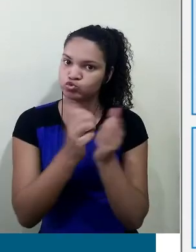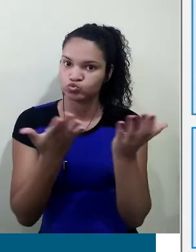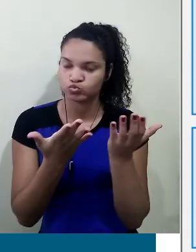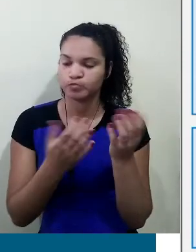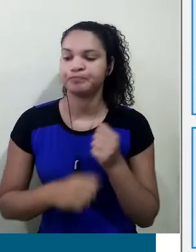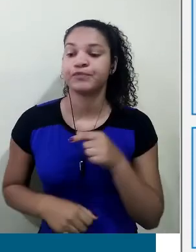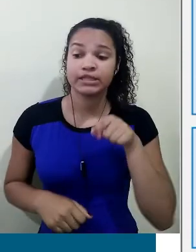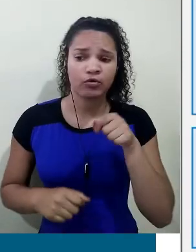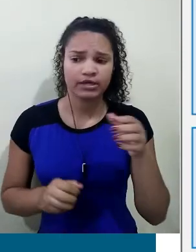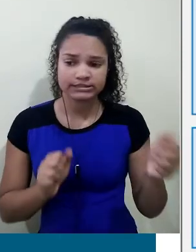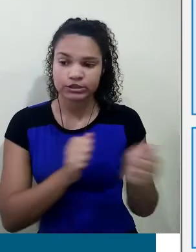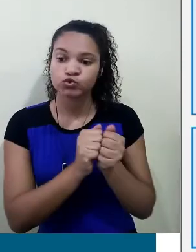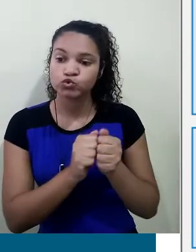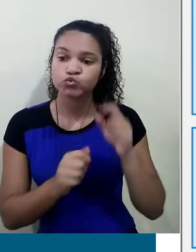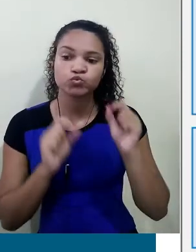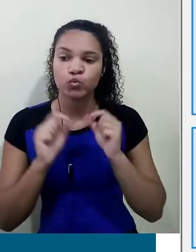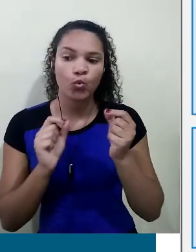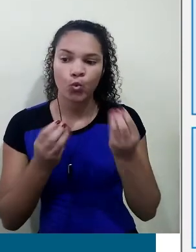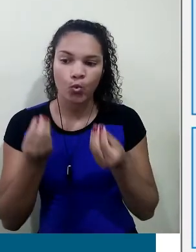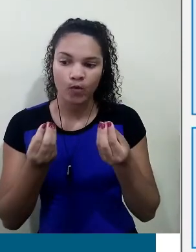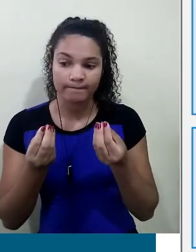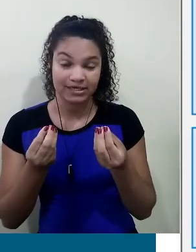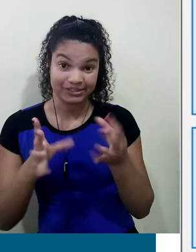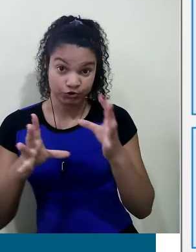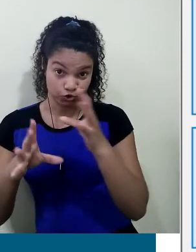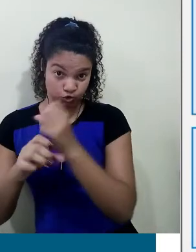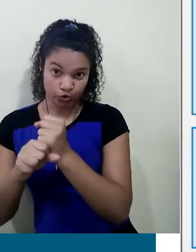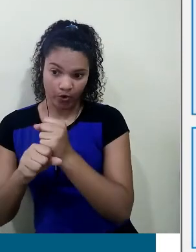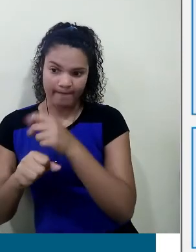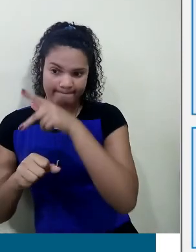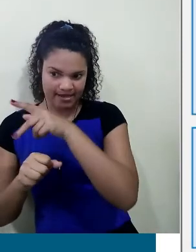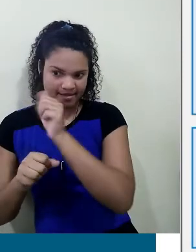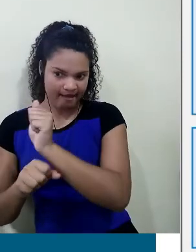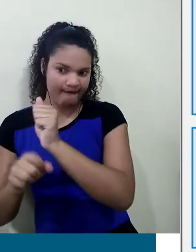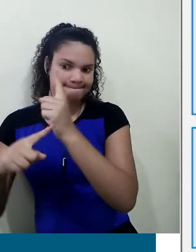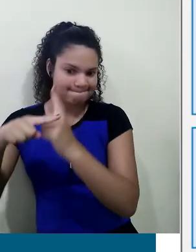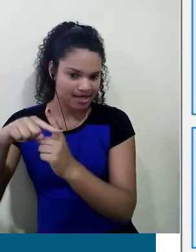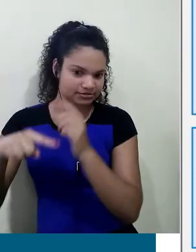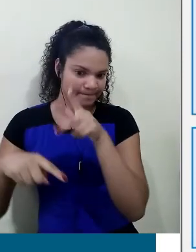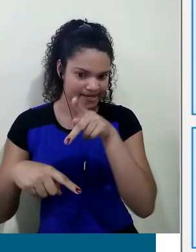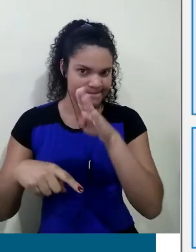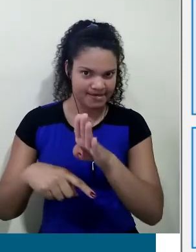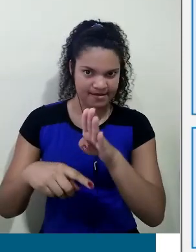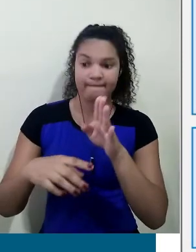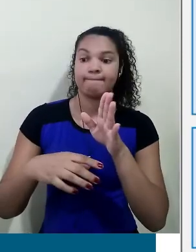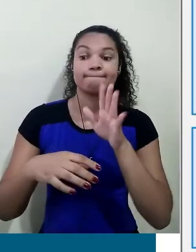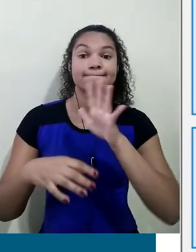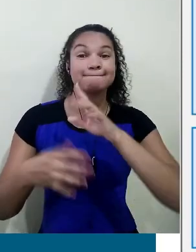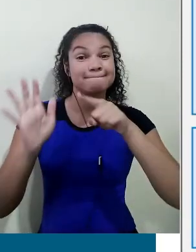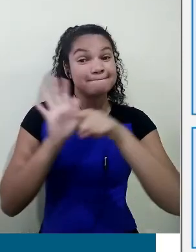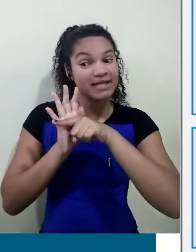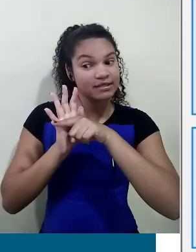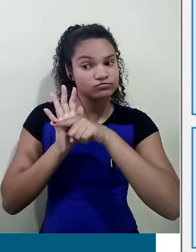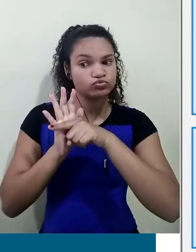isso acontece, a união desses conjuntos é dada pela soma das probabilidades de A e B menos a intersecção